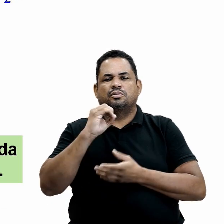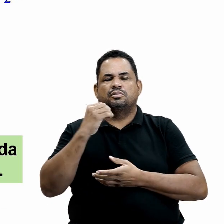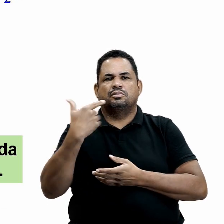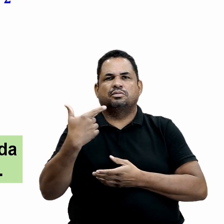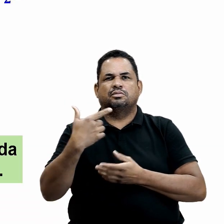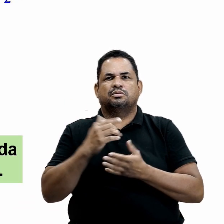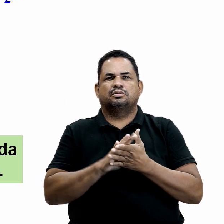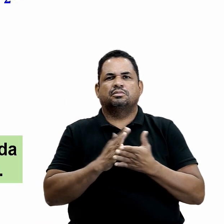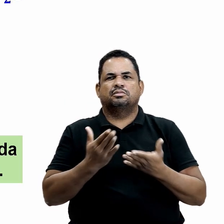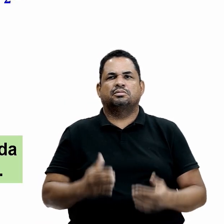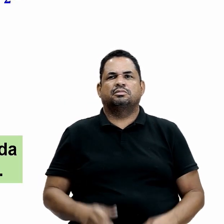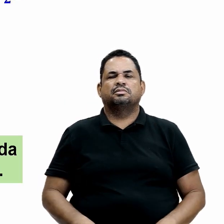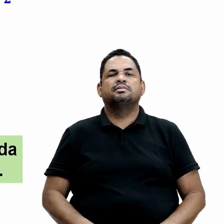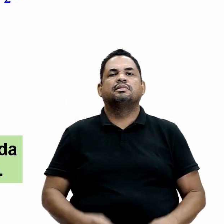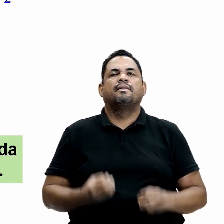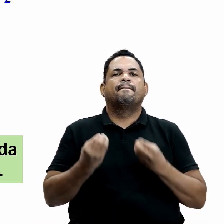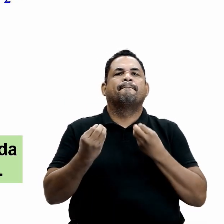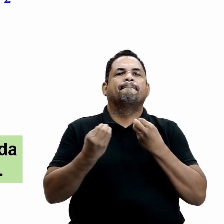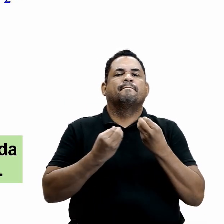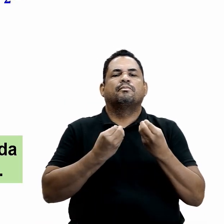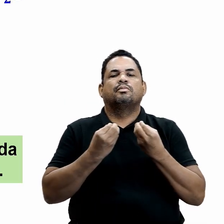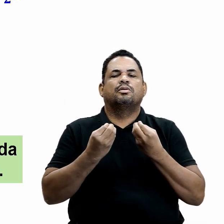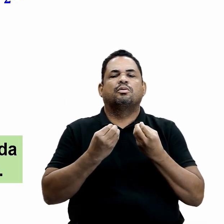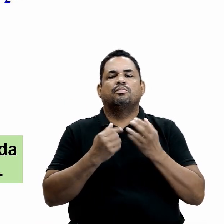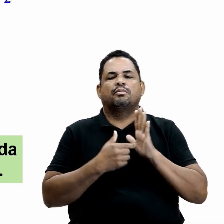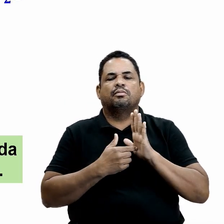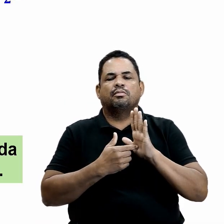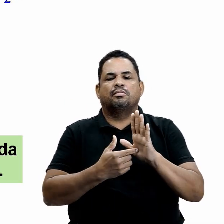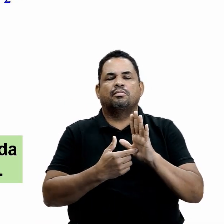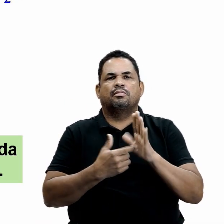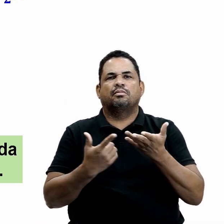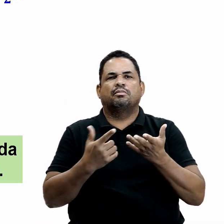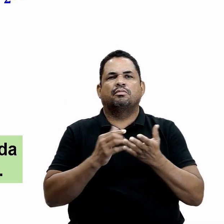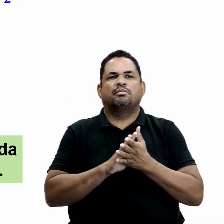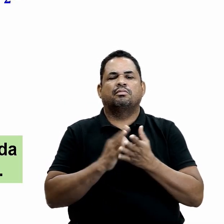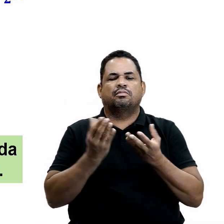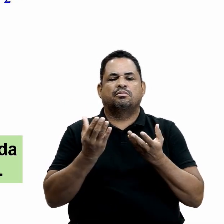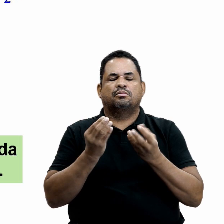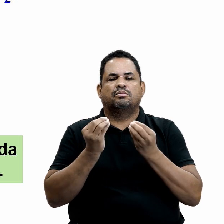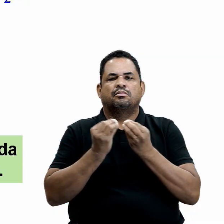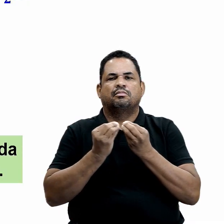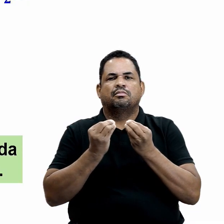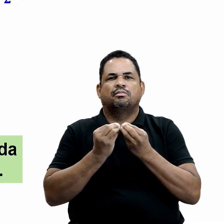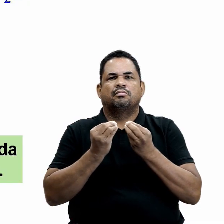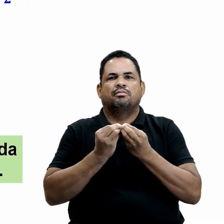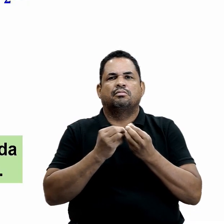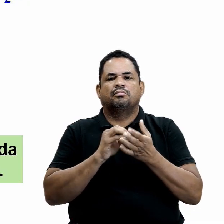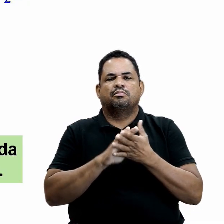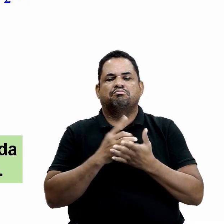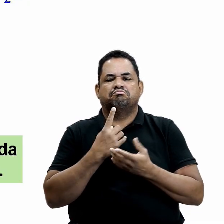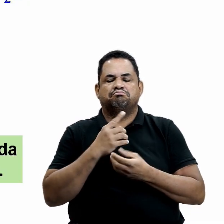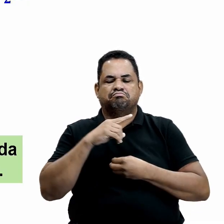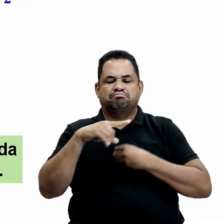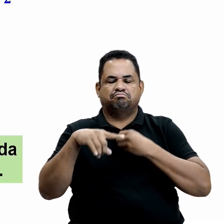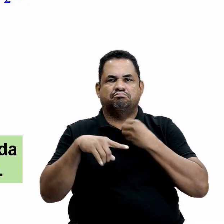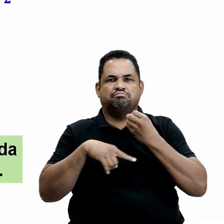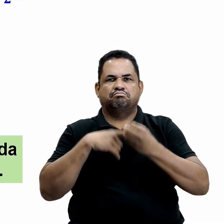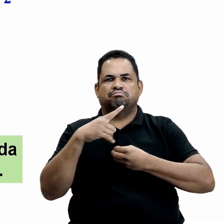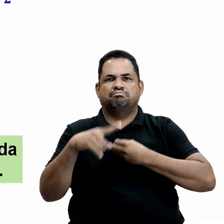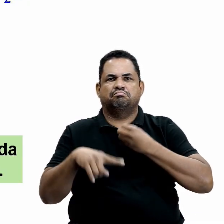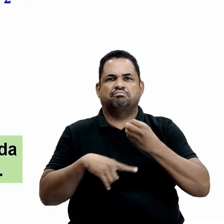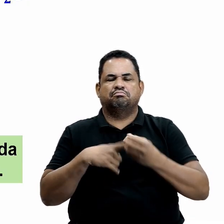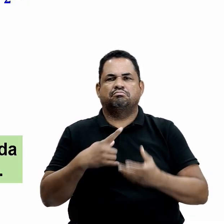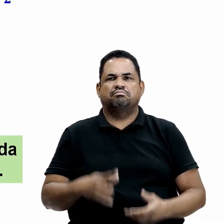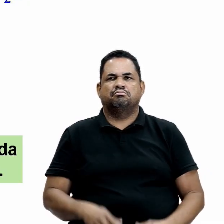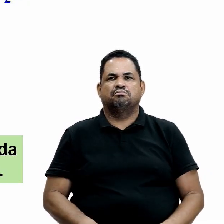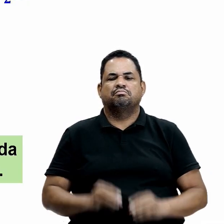isso aqui são maneiras de representar a molécula de uma substância.